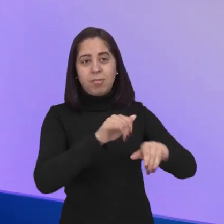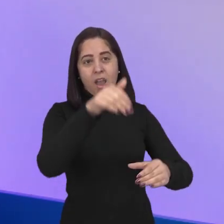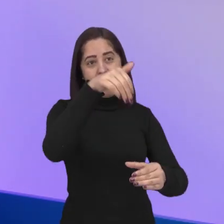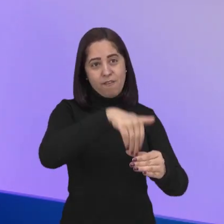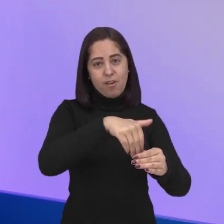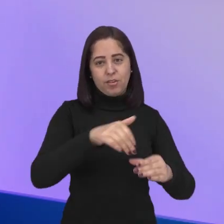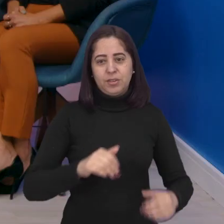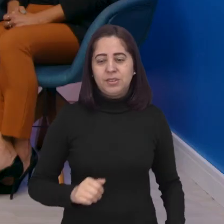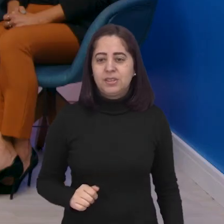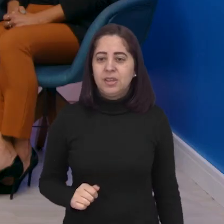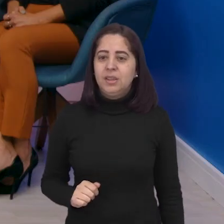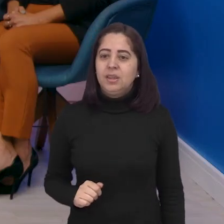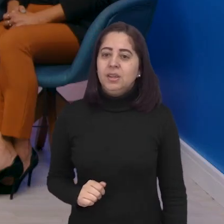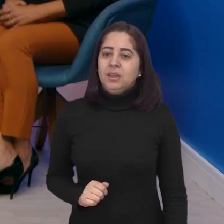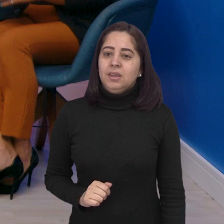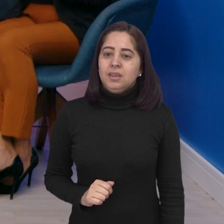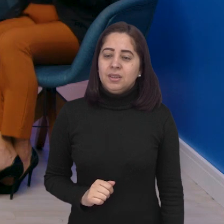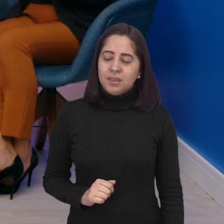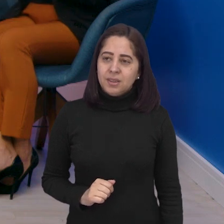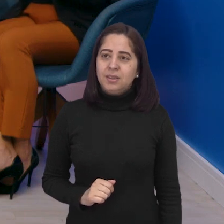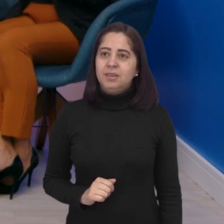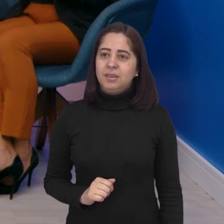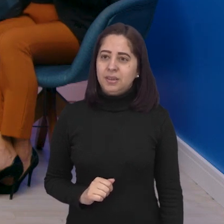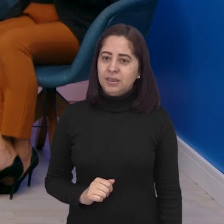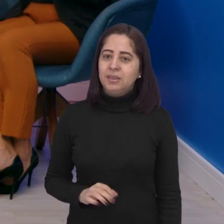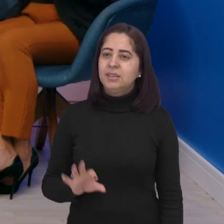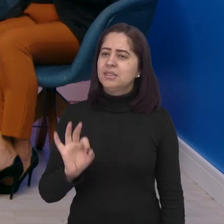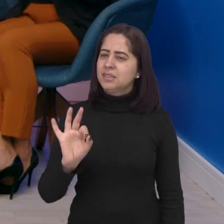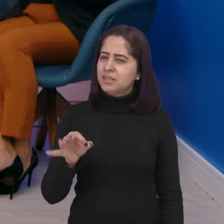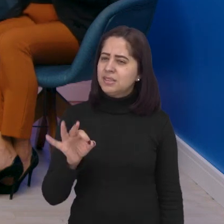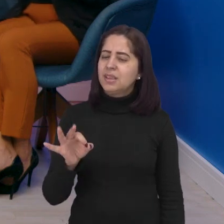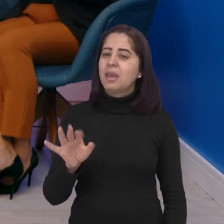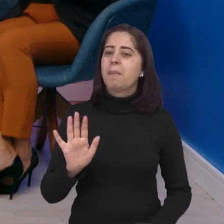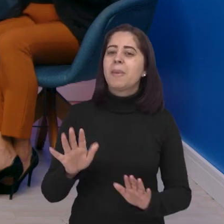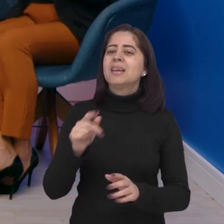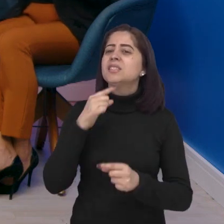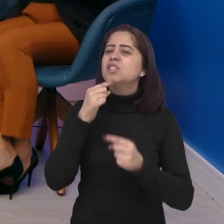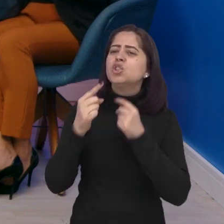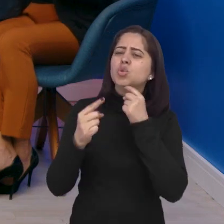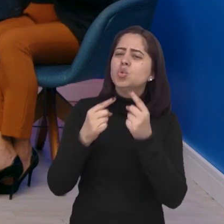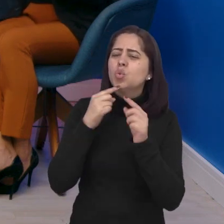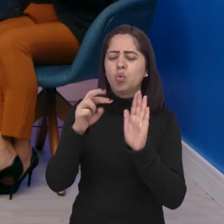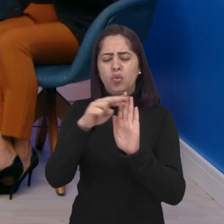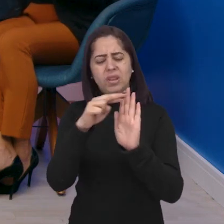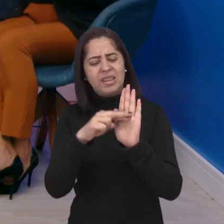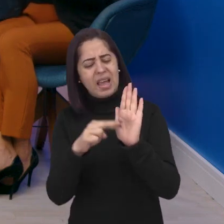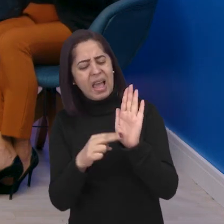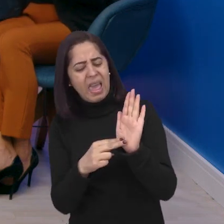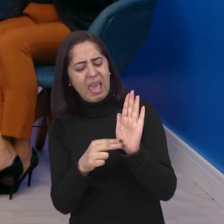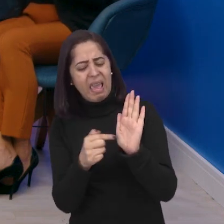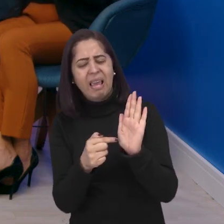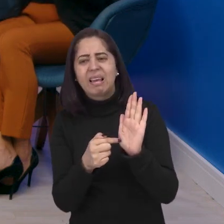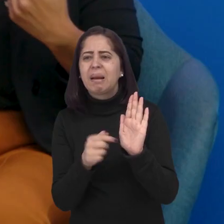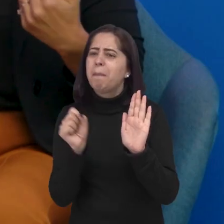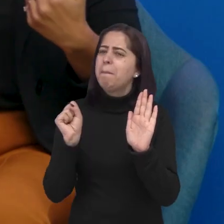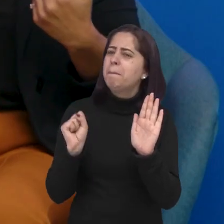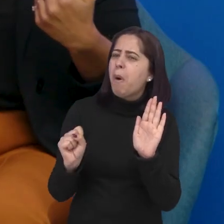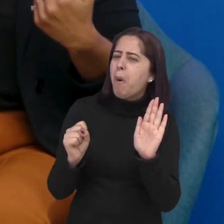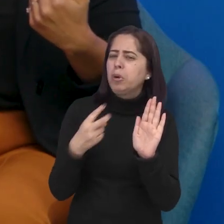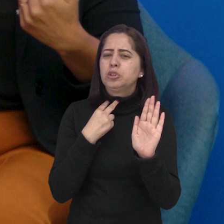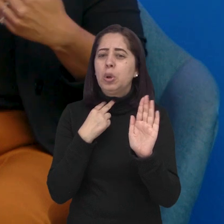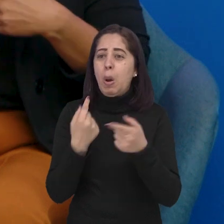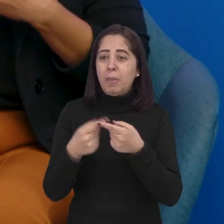eleitorais deste ano. Pois é, e o que fica realmente de dúvida é em relação às regras, né? Porque a gente sabe